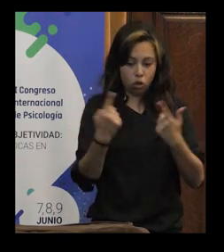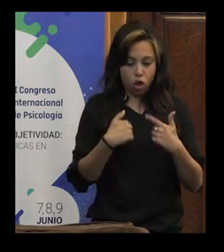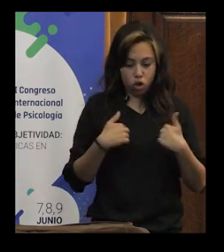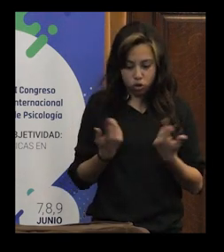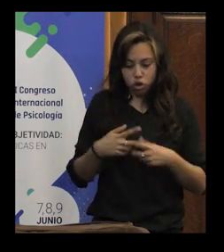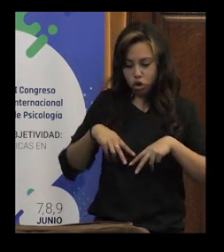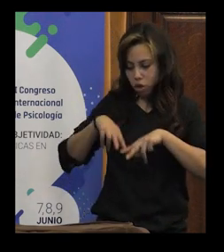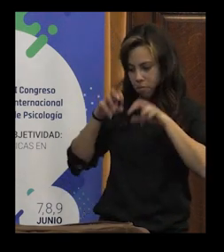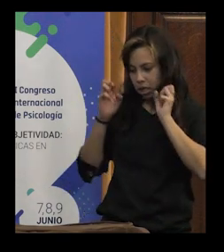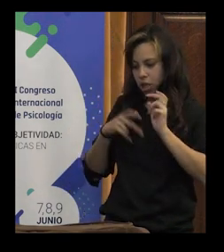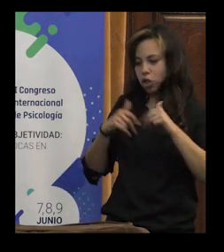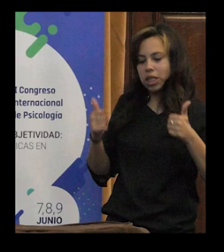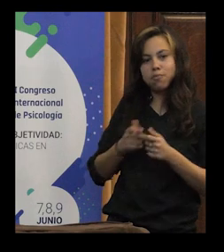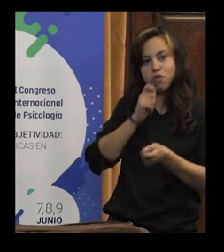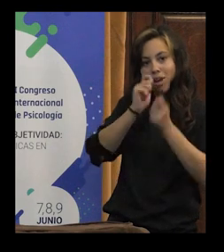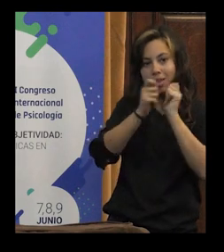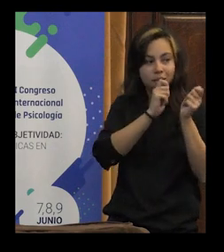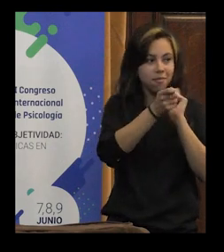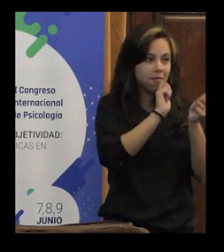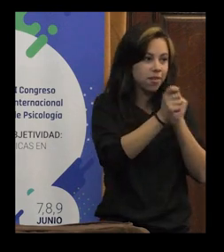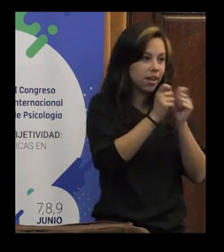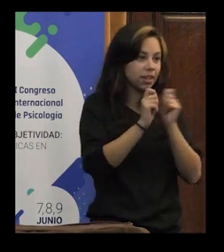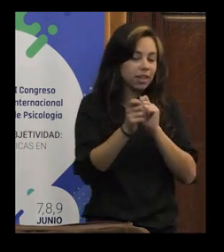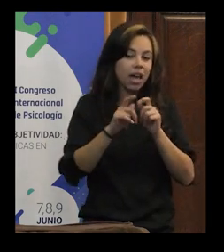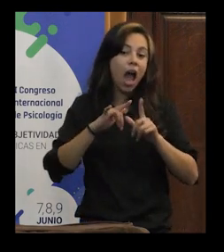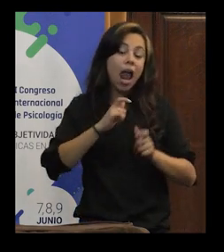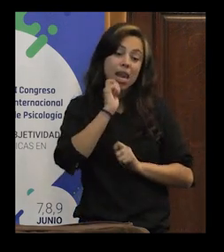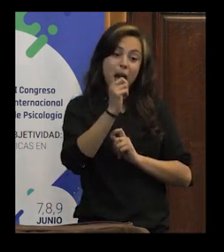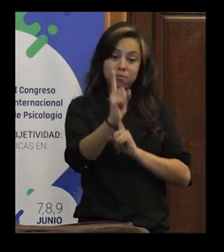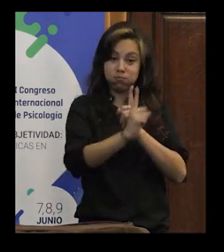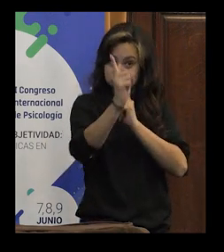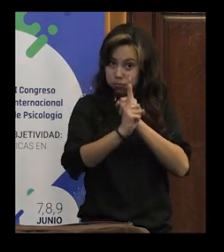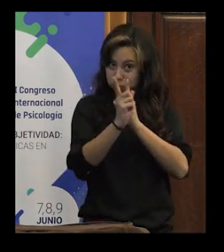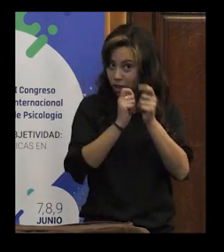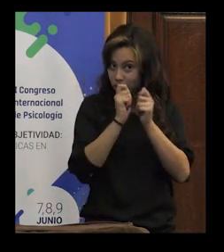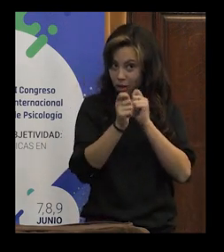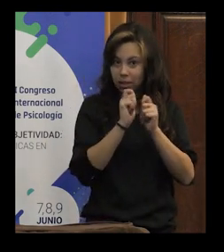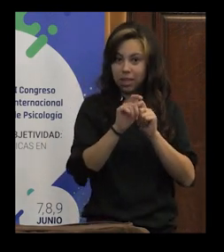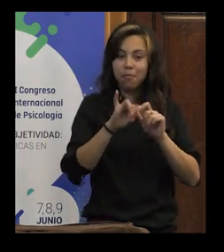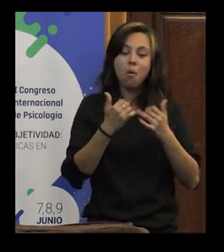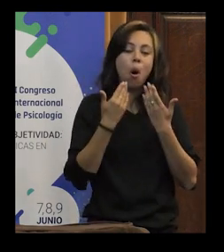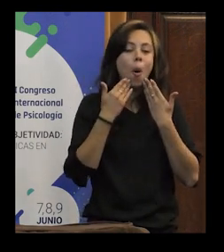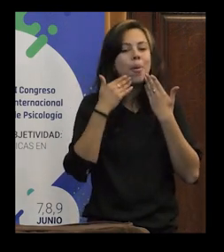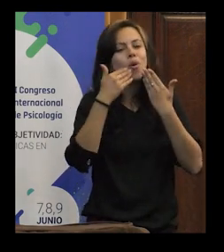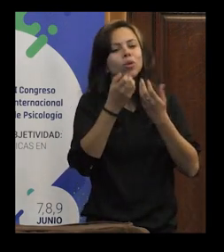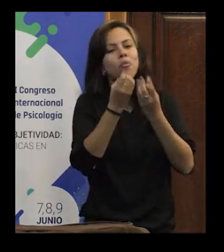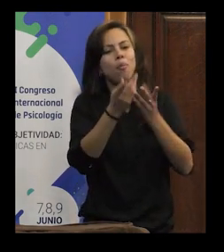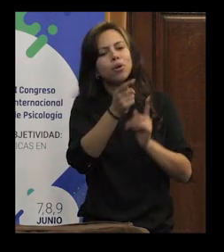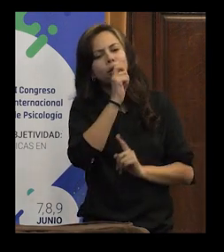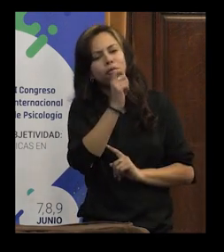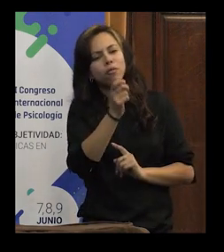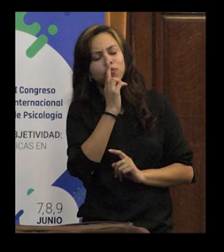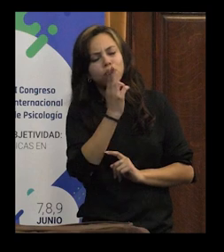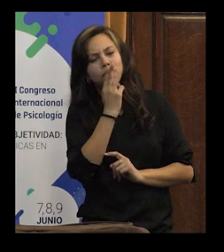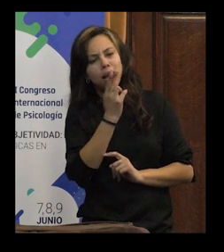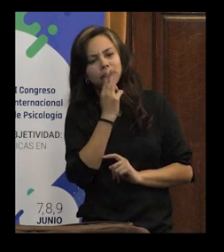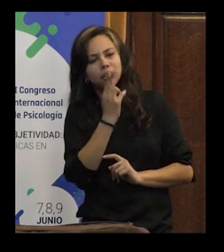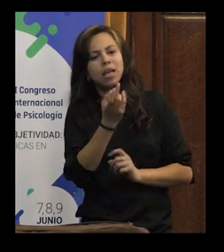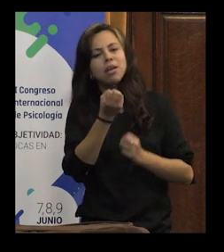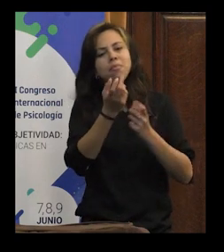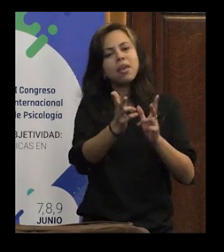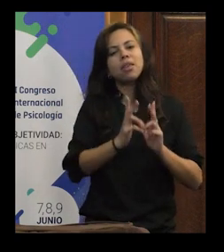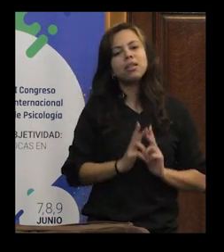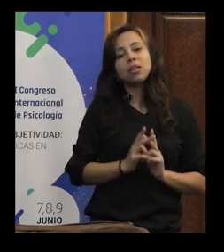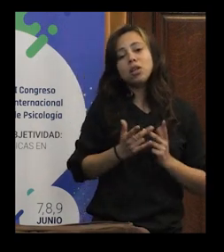entrevistados justificaram o uso de tabaco em forma de cigarrilhos, apesar de estarem